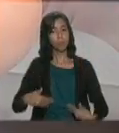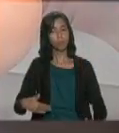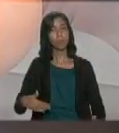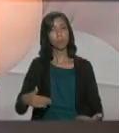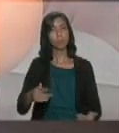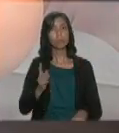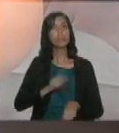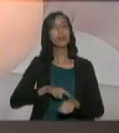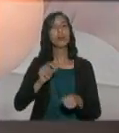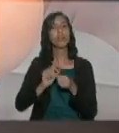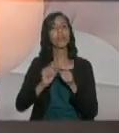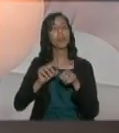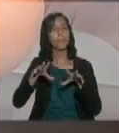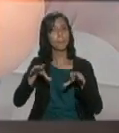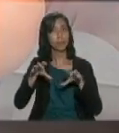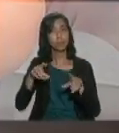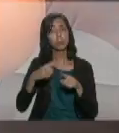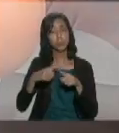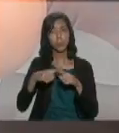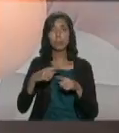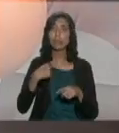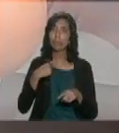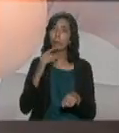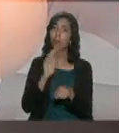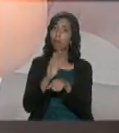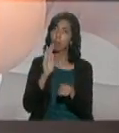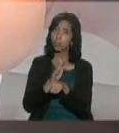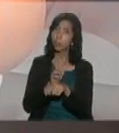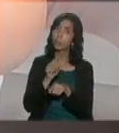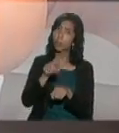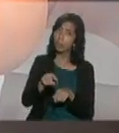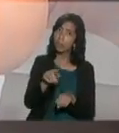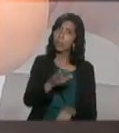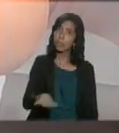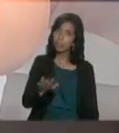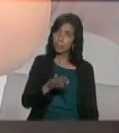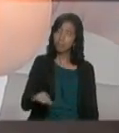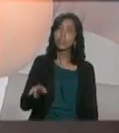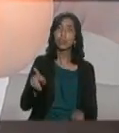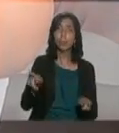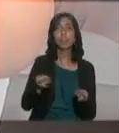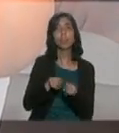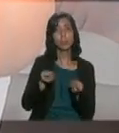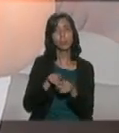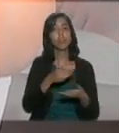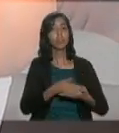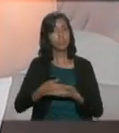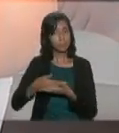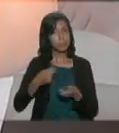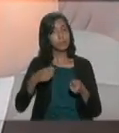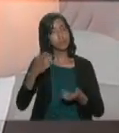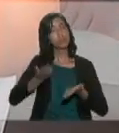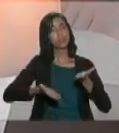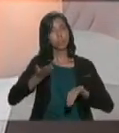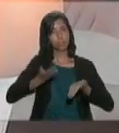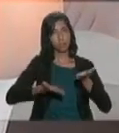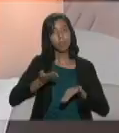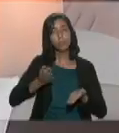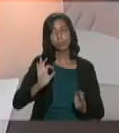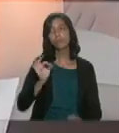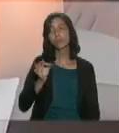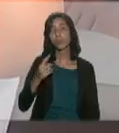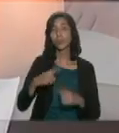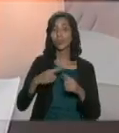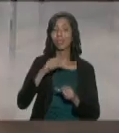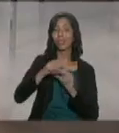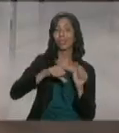naquele momento, na hora de fazer, porque você vai estar beneficiando a criança, mas a criança também precisa do seu equilíbrio. Claro,